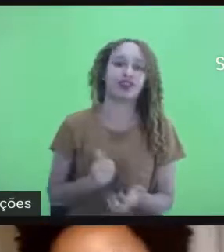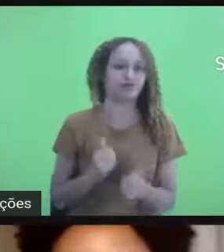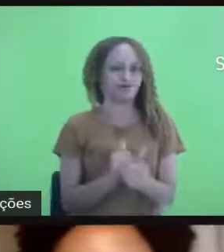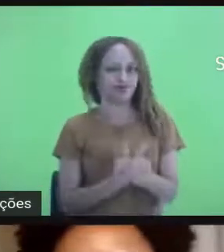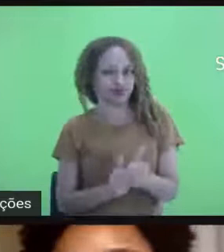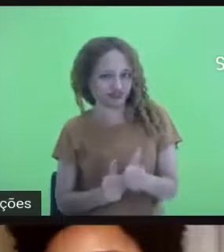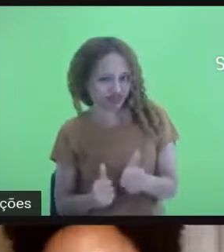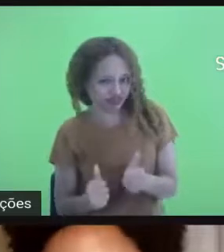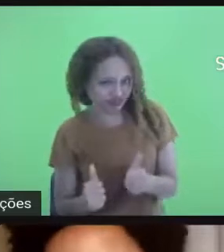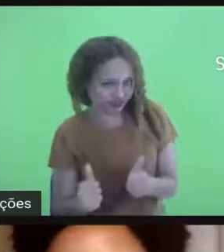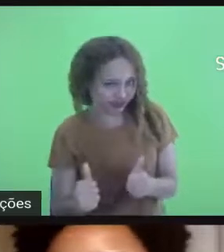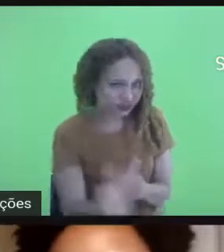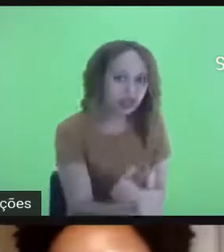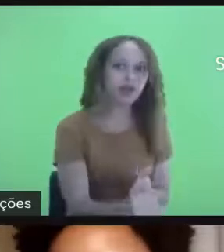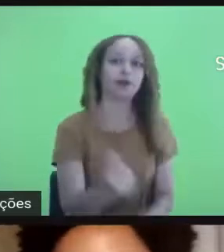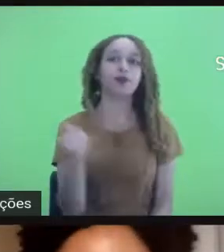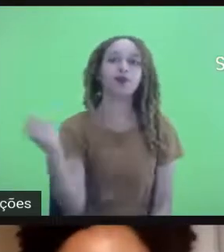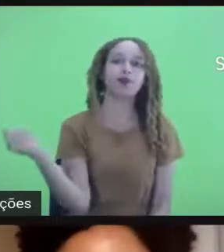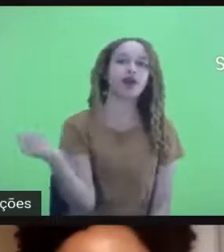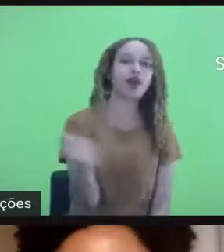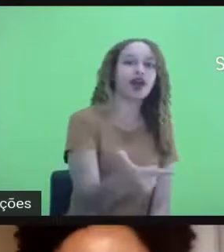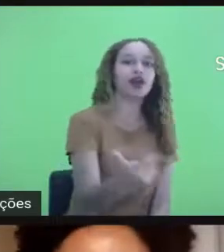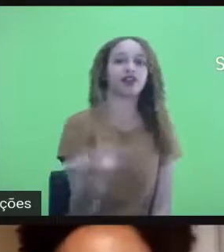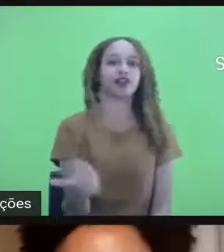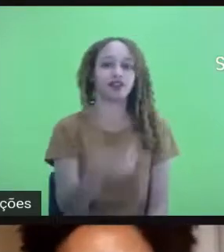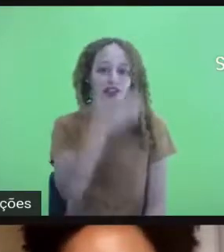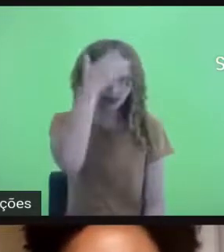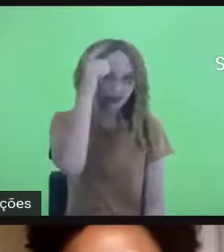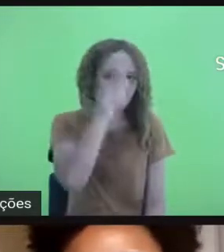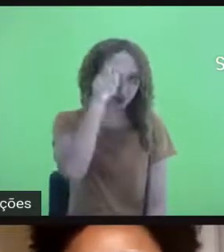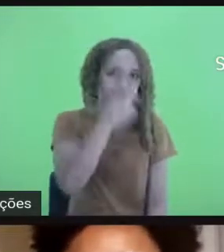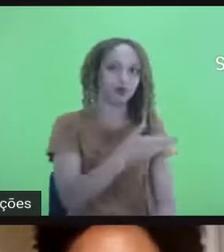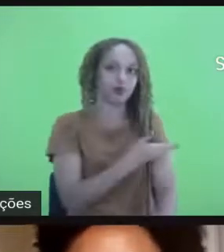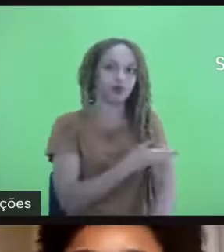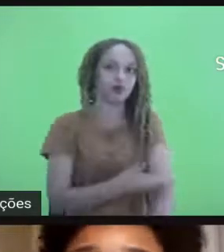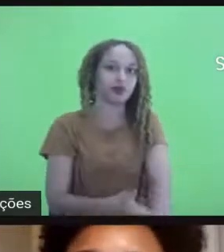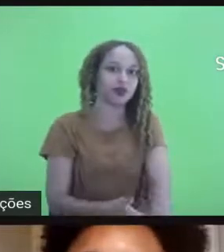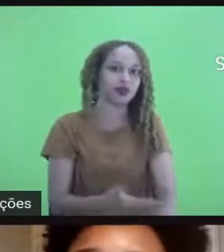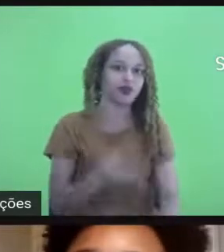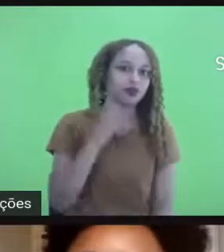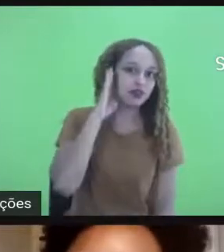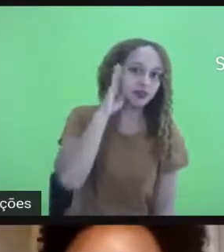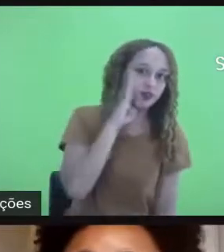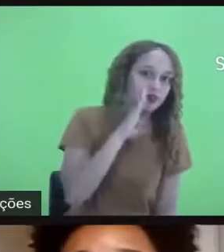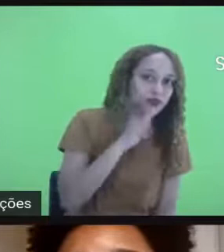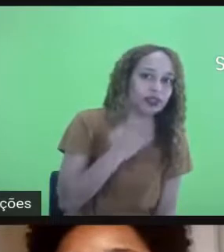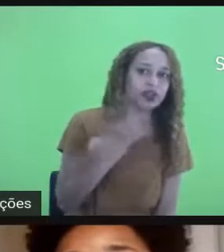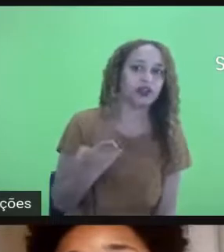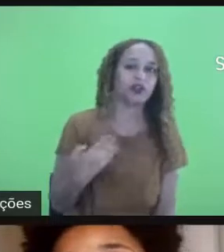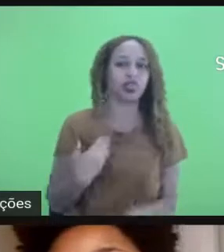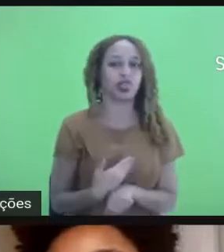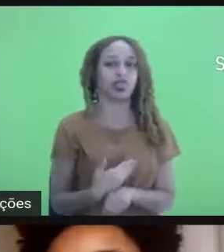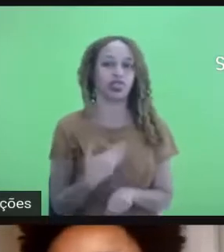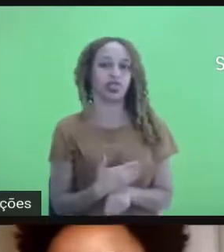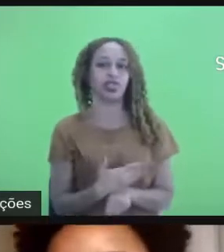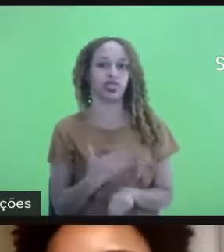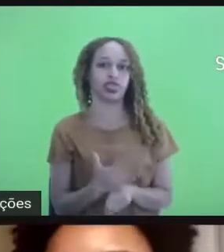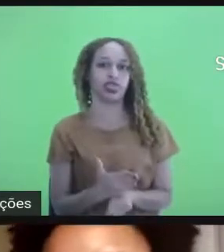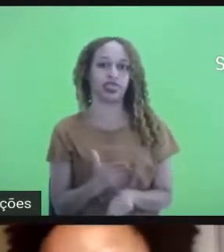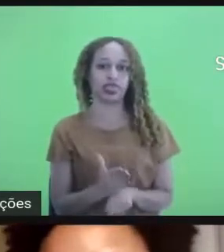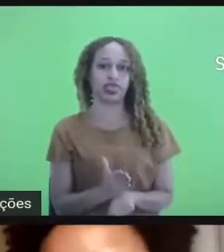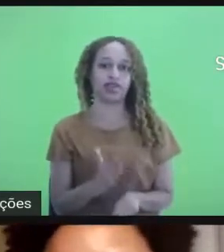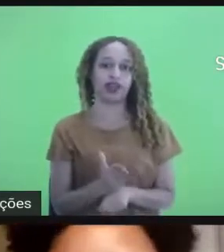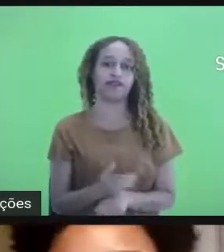dos nossos companheiros brancos, por exemplo. Né, para o preto, a gente precisa o tempo todo se afirmar, e mais